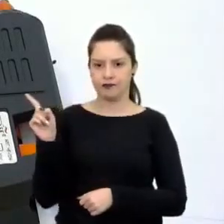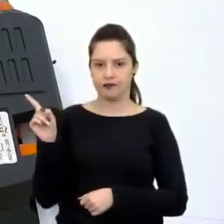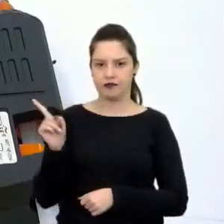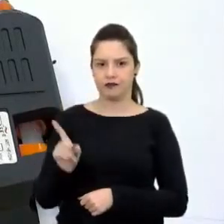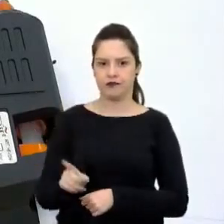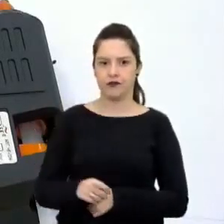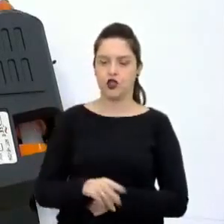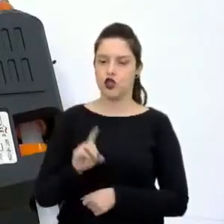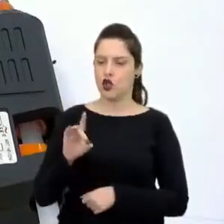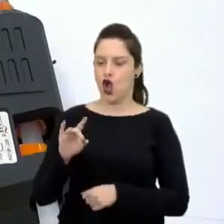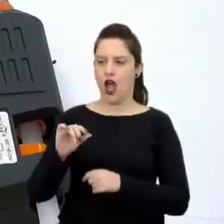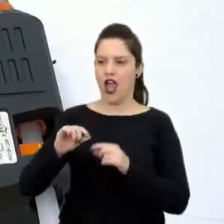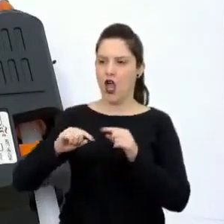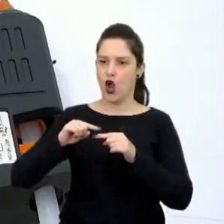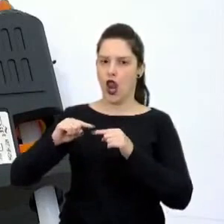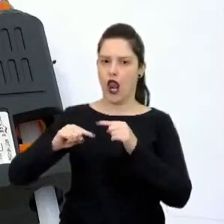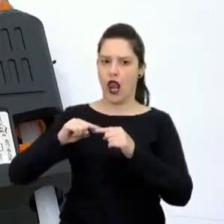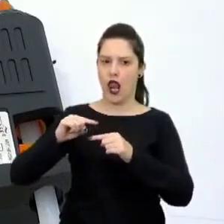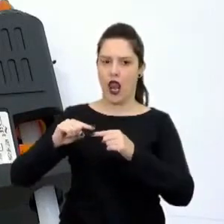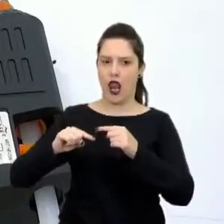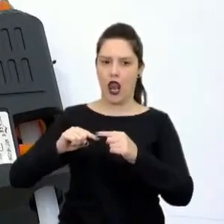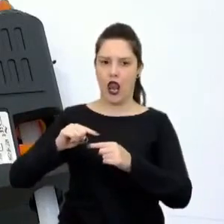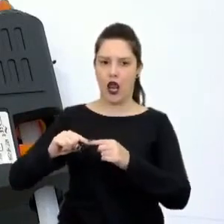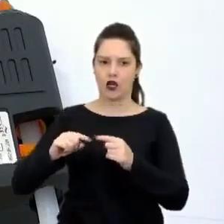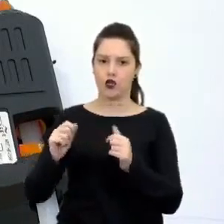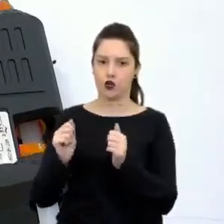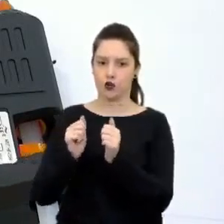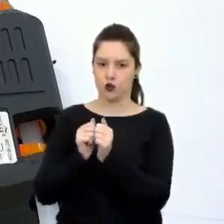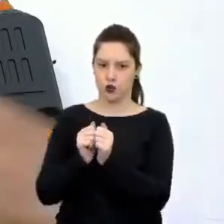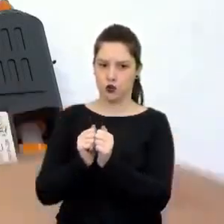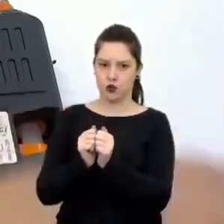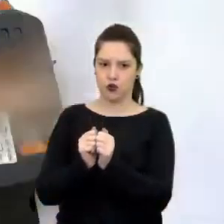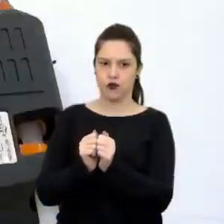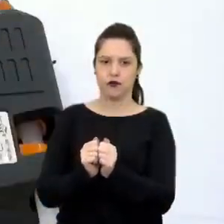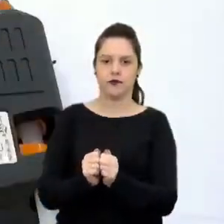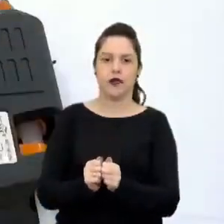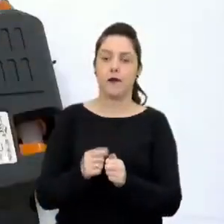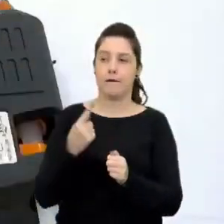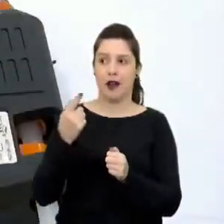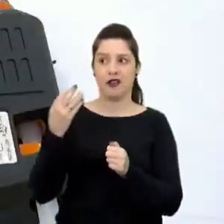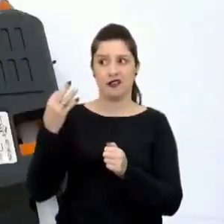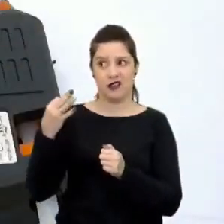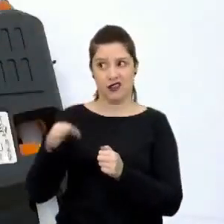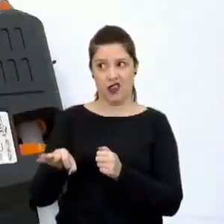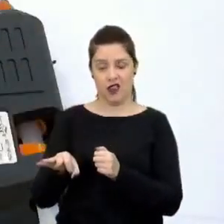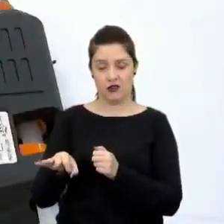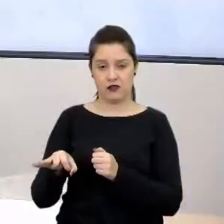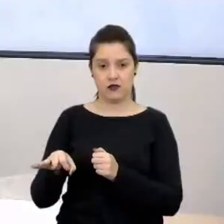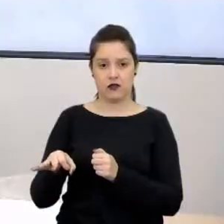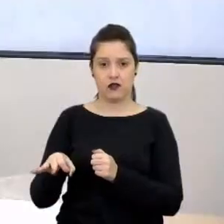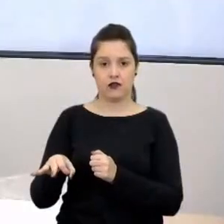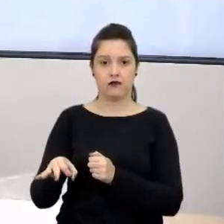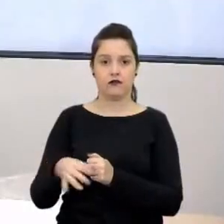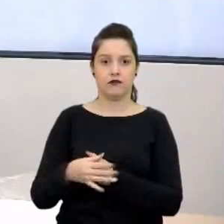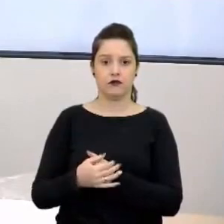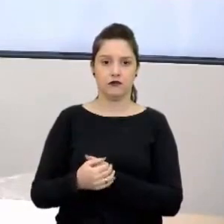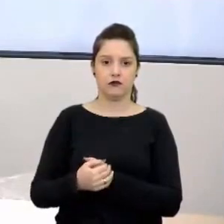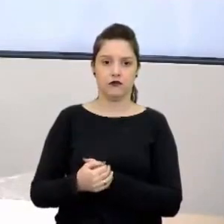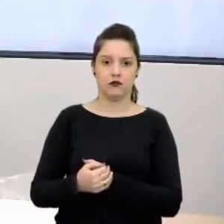Só enrolar, bem bonitinho, eles estão juntos. Pra ter certeza, né, cola